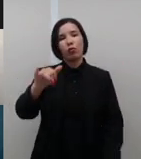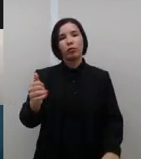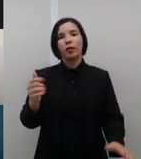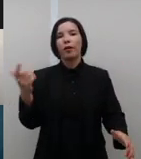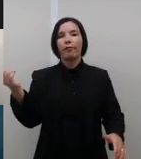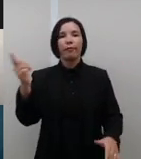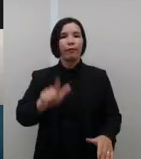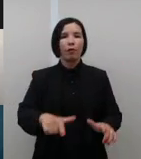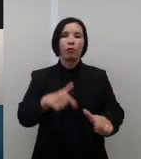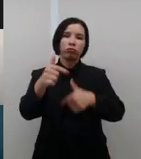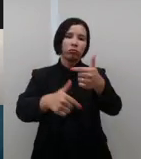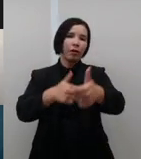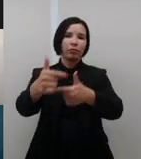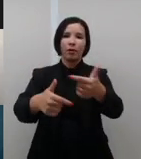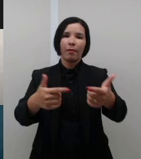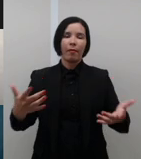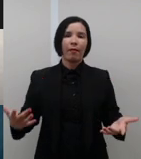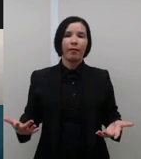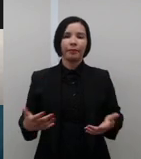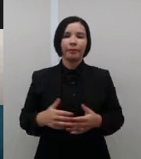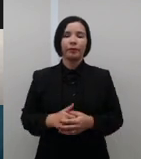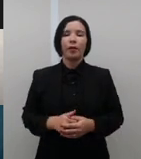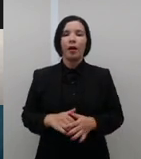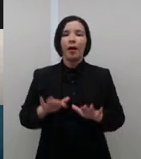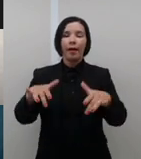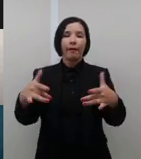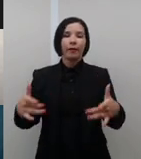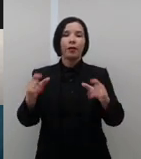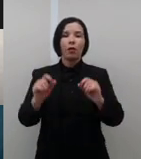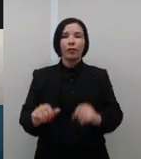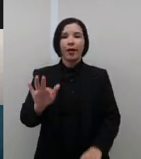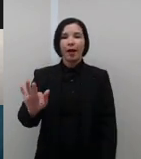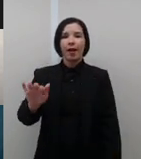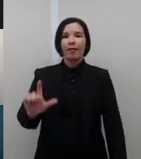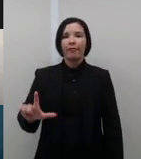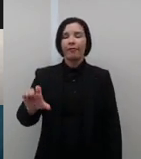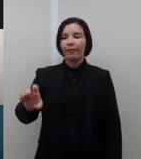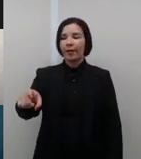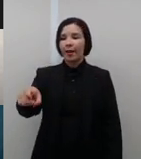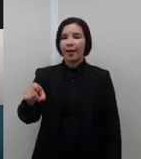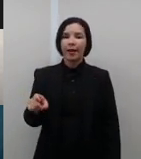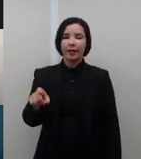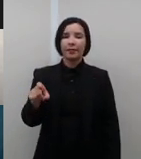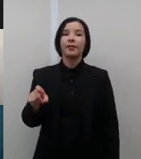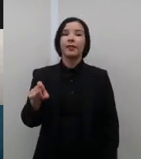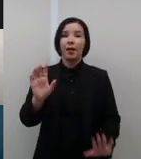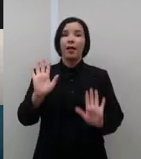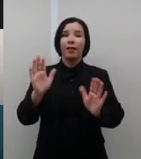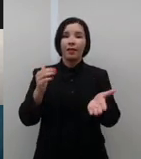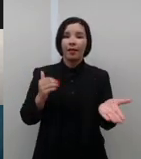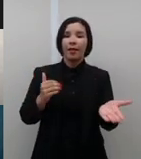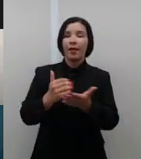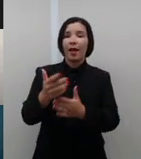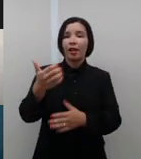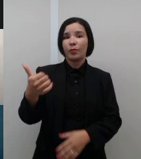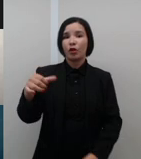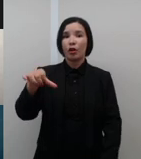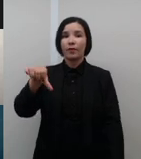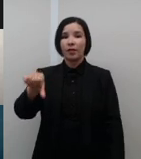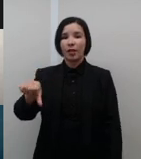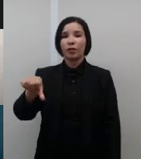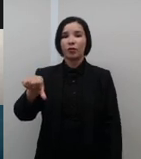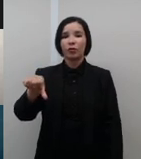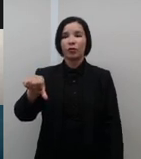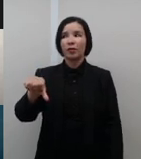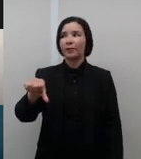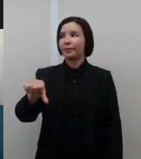E, de fato, excelências, a Flexor, né, minha constituinte, ela resolveu, lá nos idos da década de 1990,